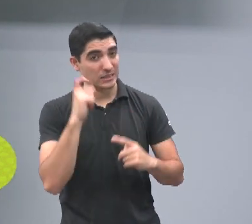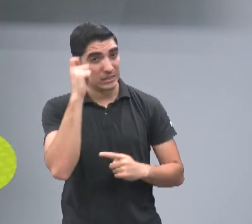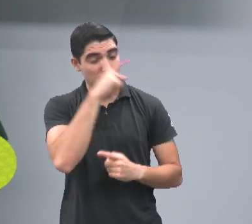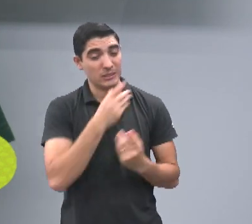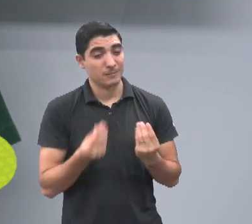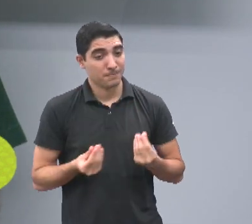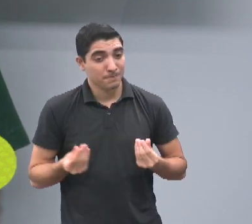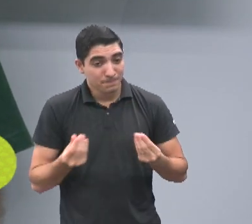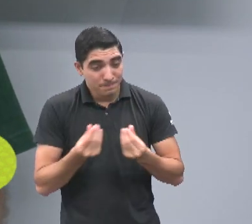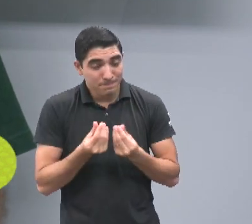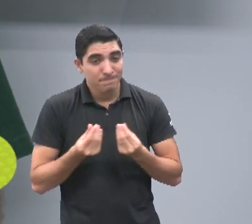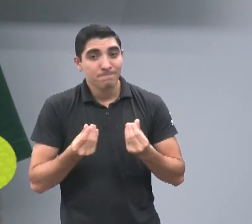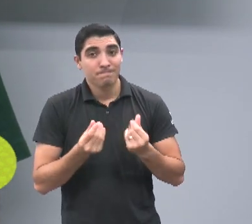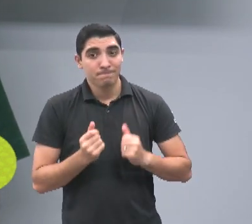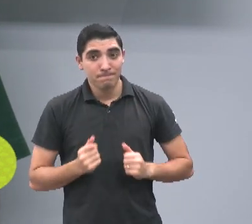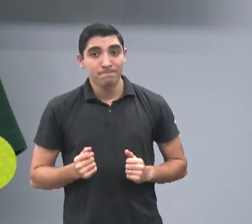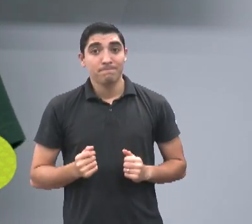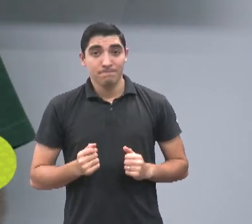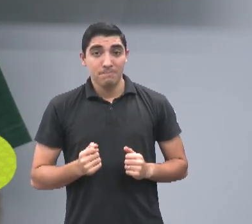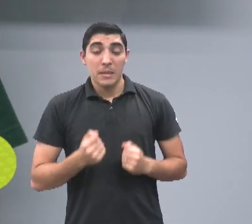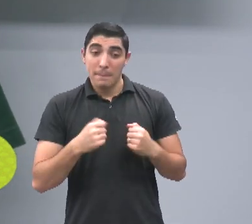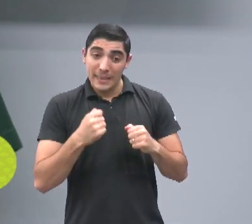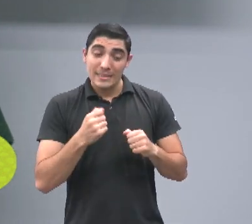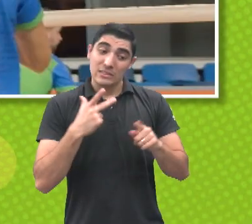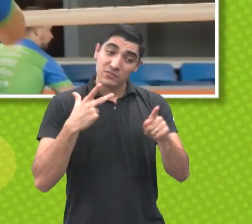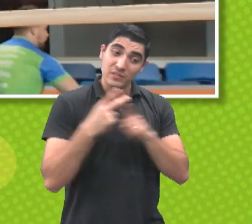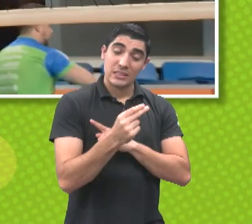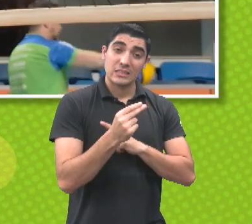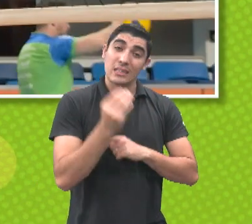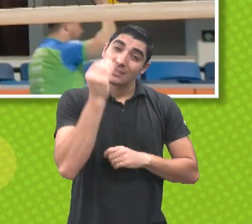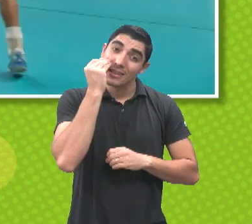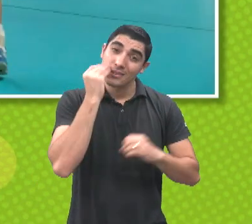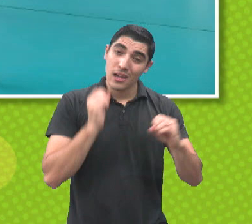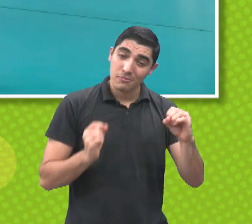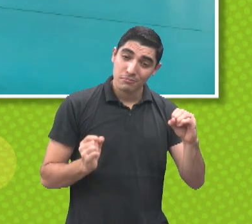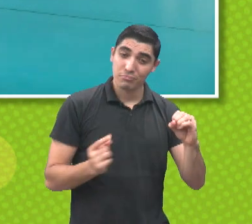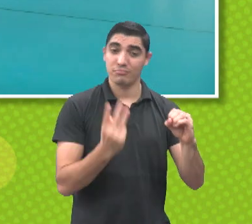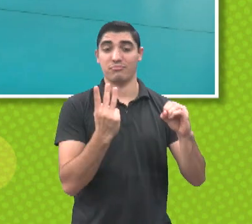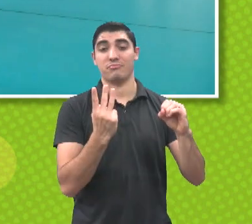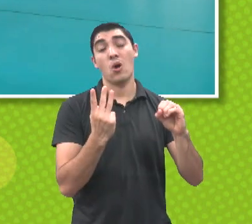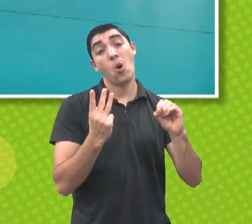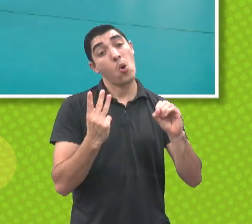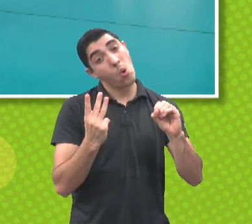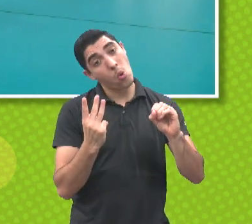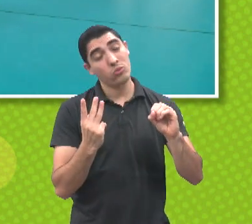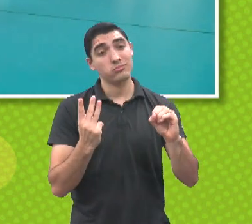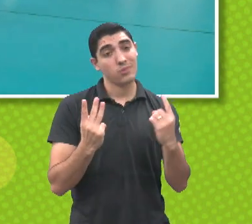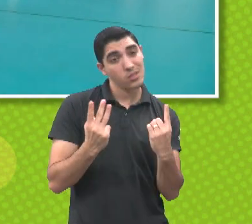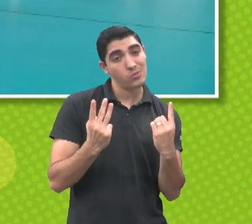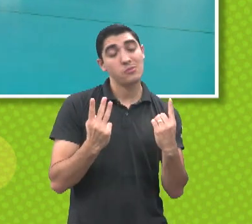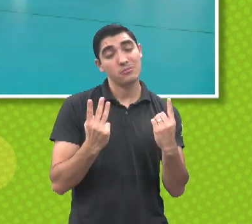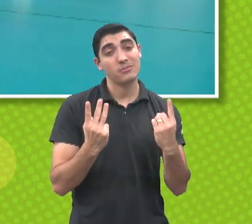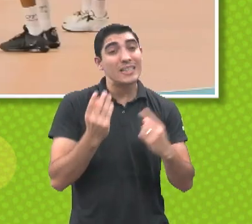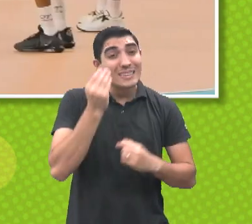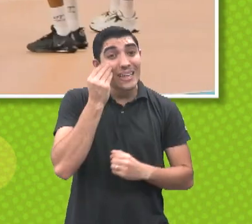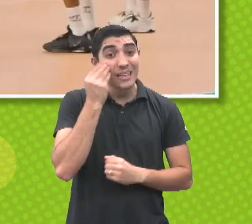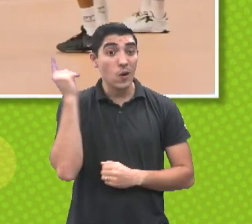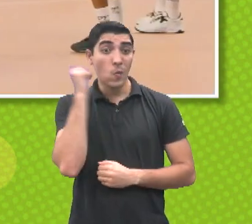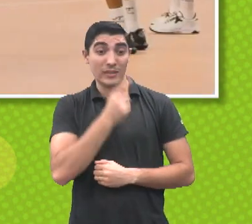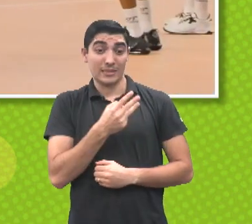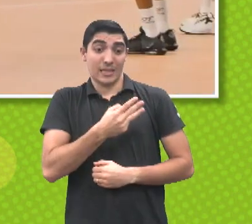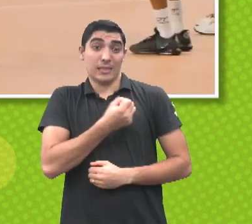vencer, vencer por 3-0 pelo menos, 3-1 para pontuar, para tentar fazer 3 pontos e tentar